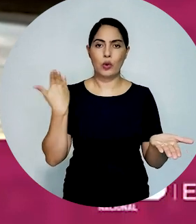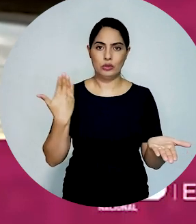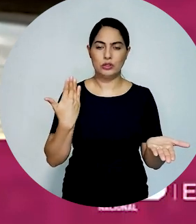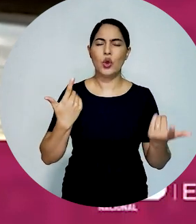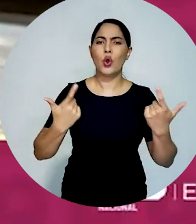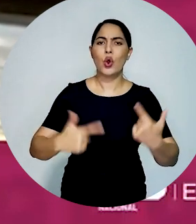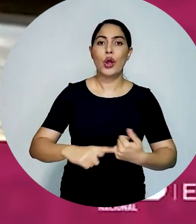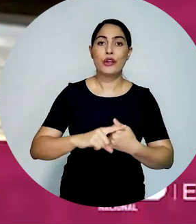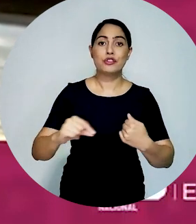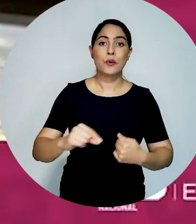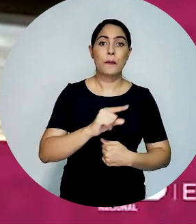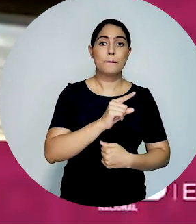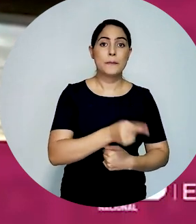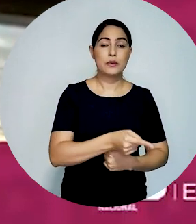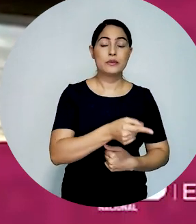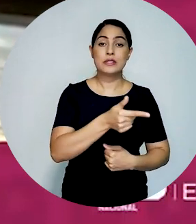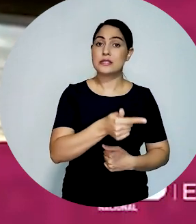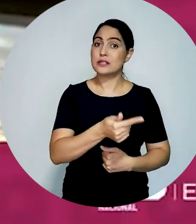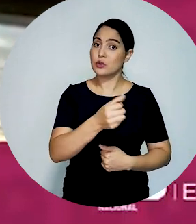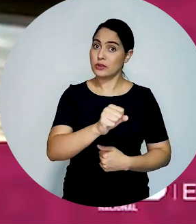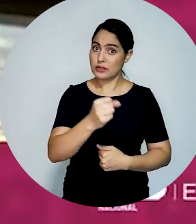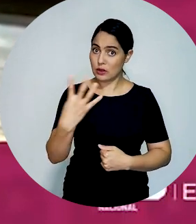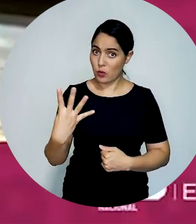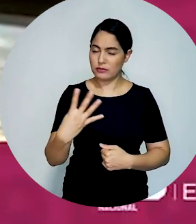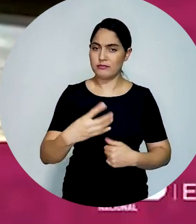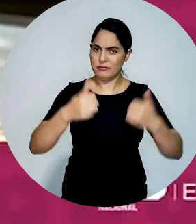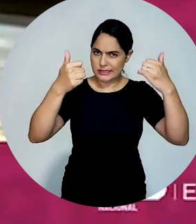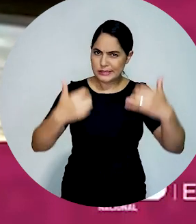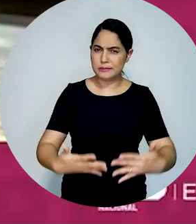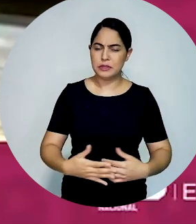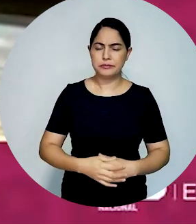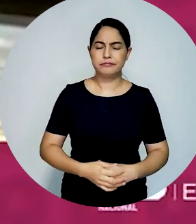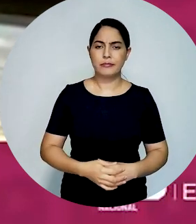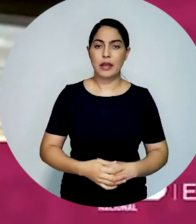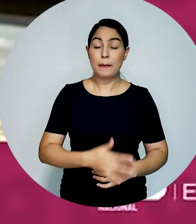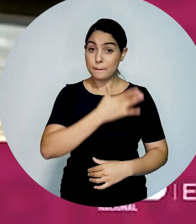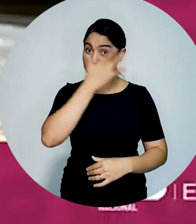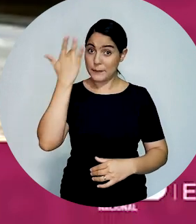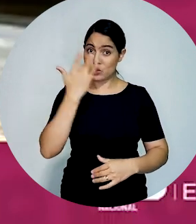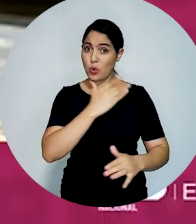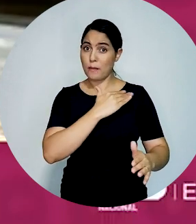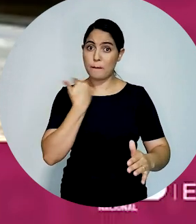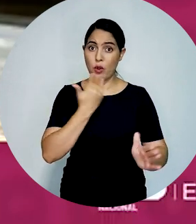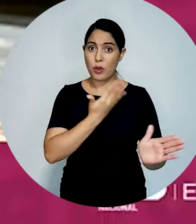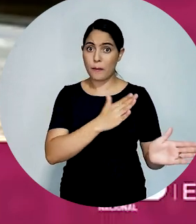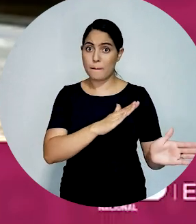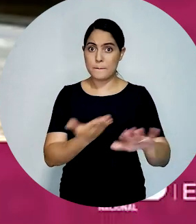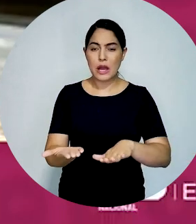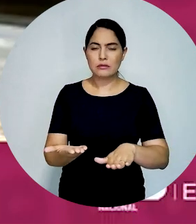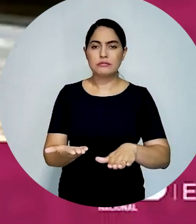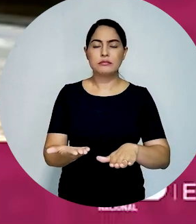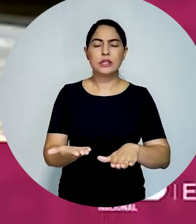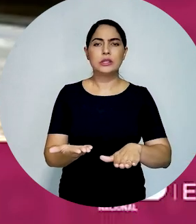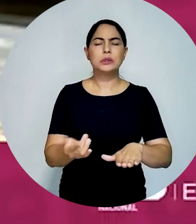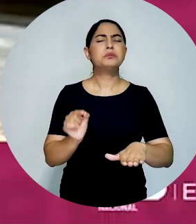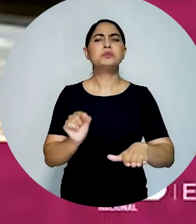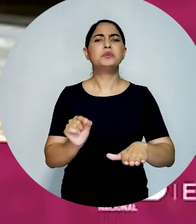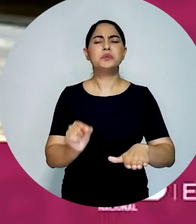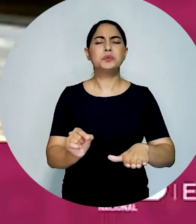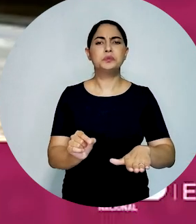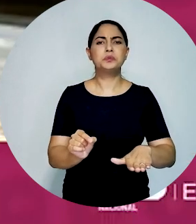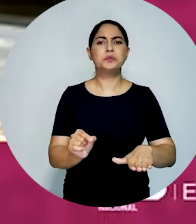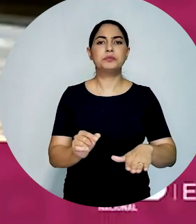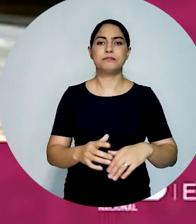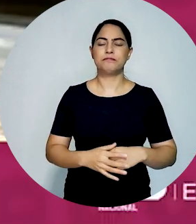morte, está lá no artigo 1784, a morte, ela gera, o nosso